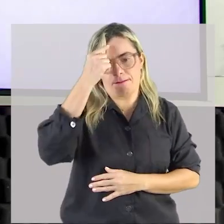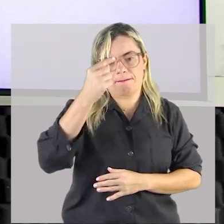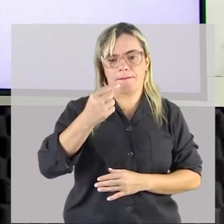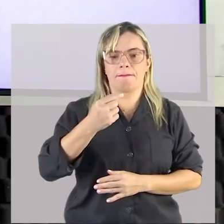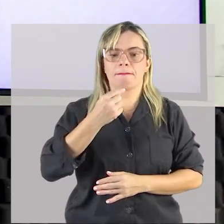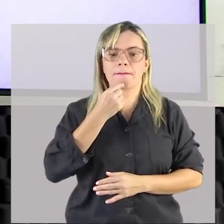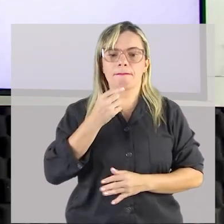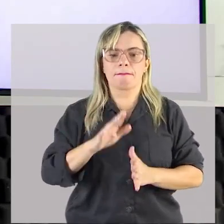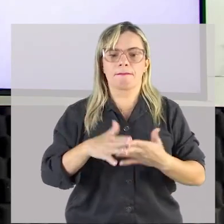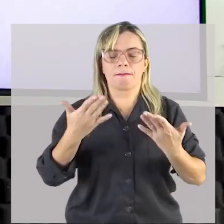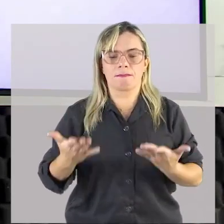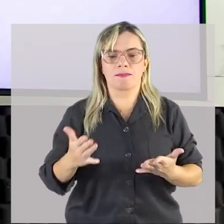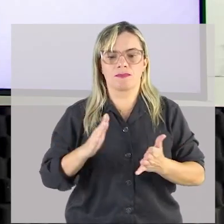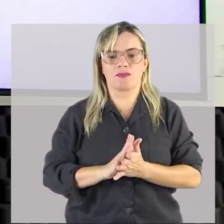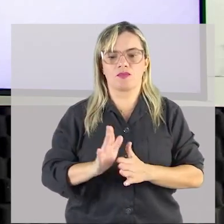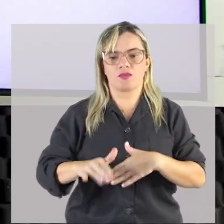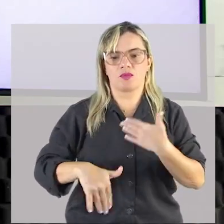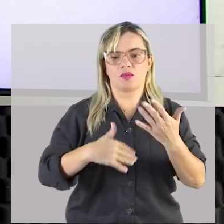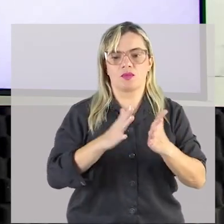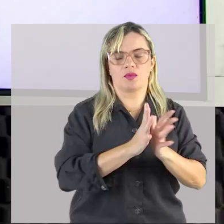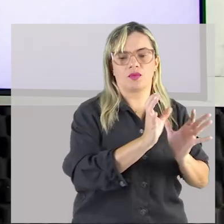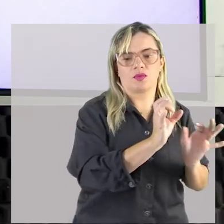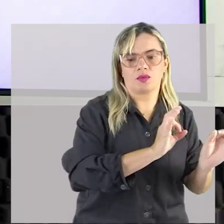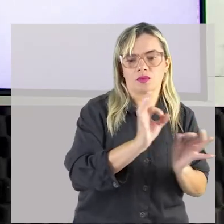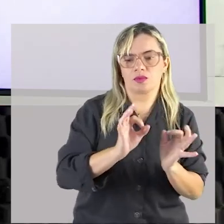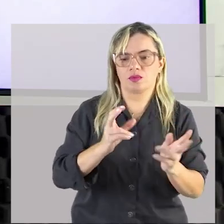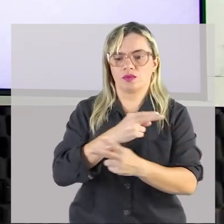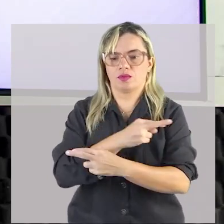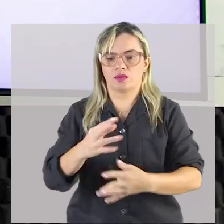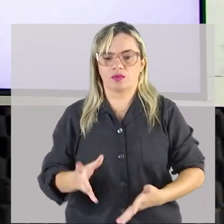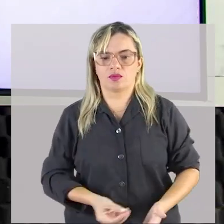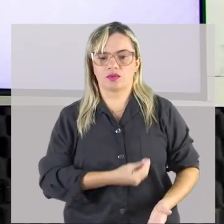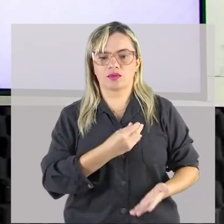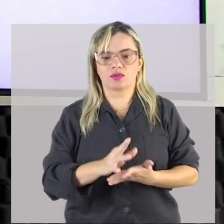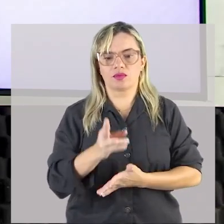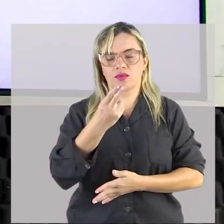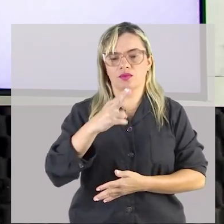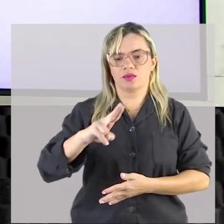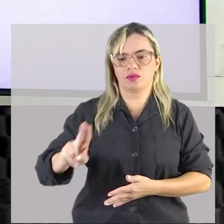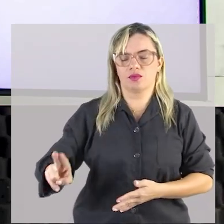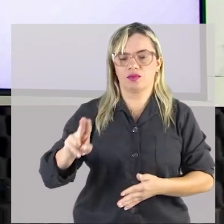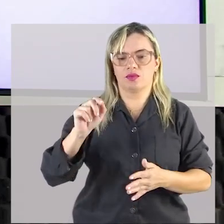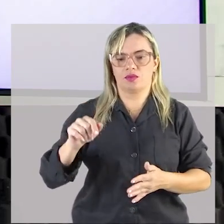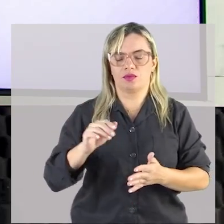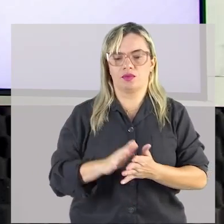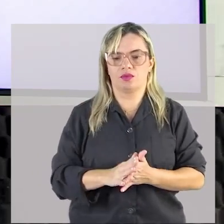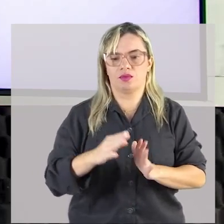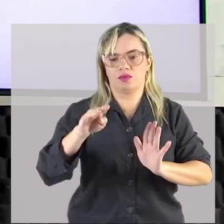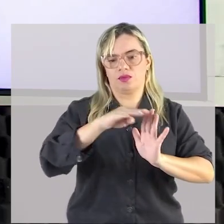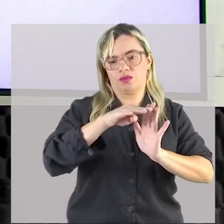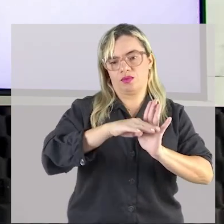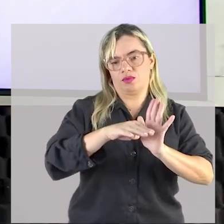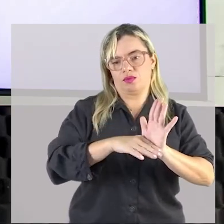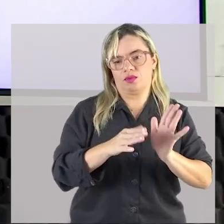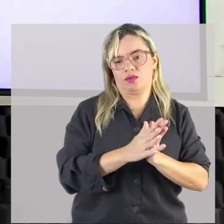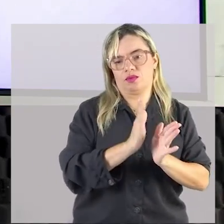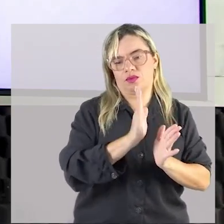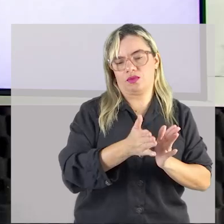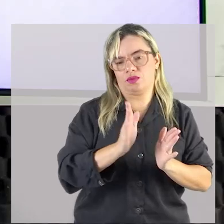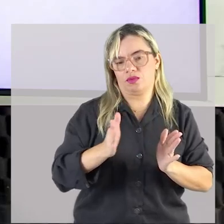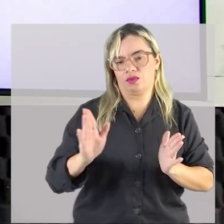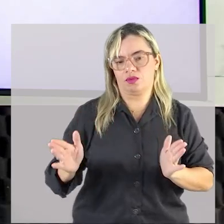ilustrações. Quanto ao nível de organização dos seres vivos, os nomes dados aos elementos da